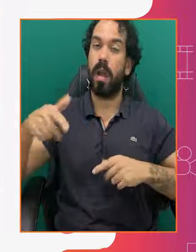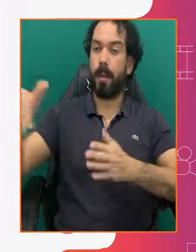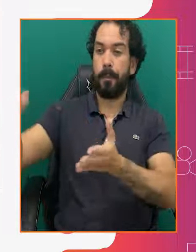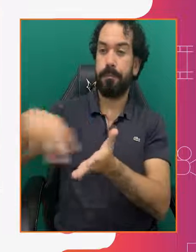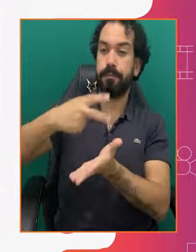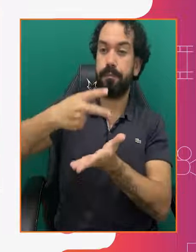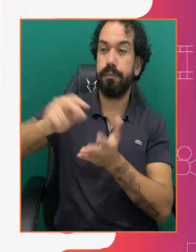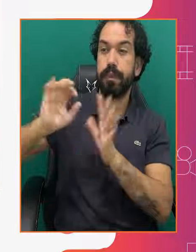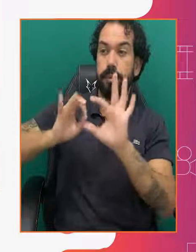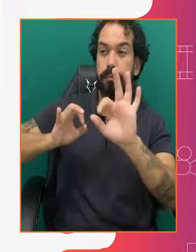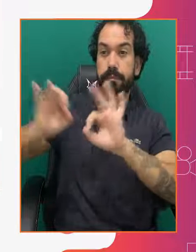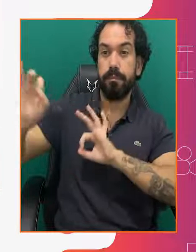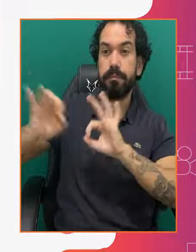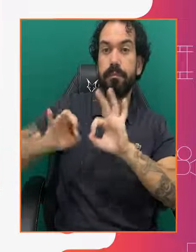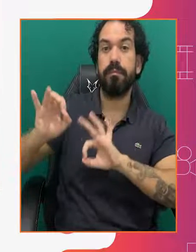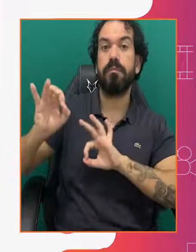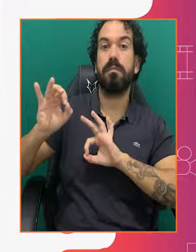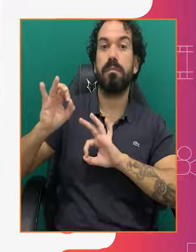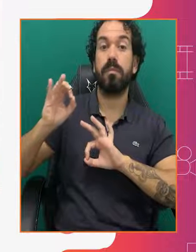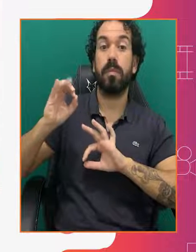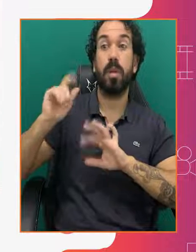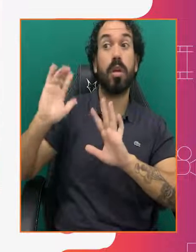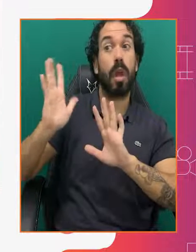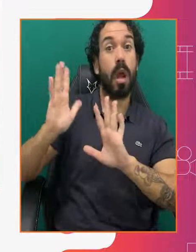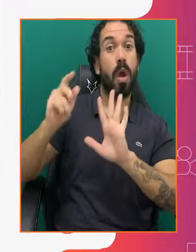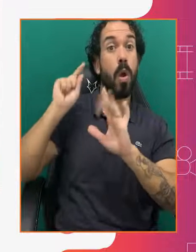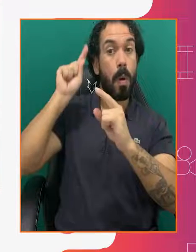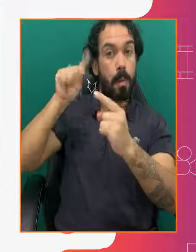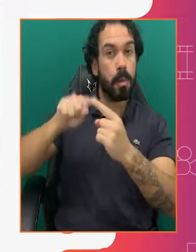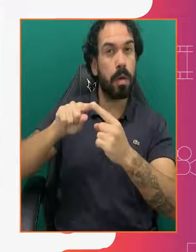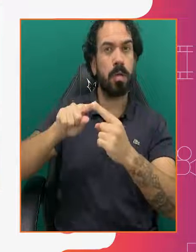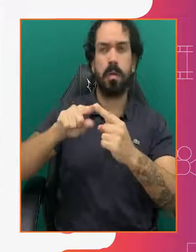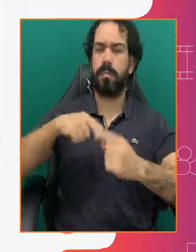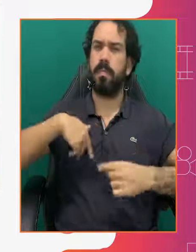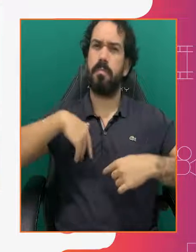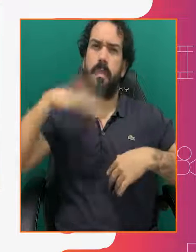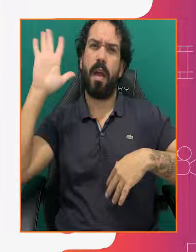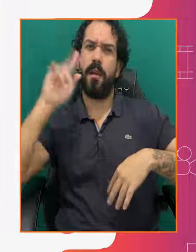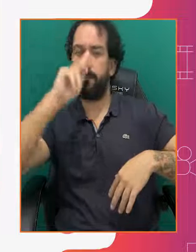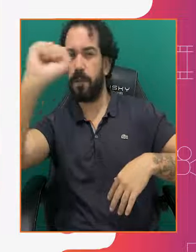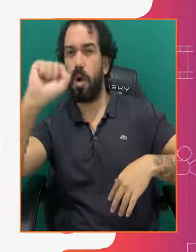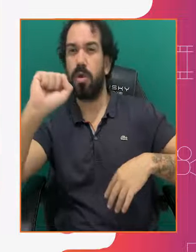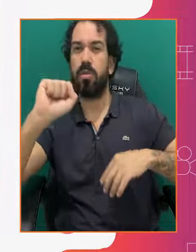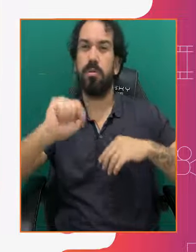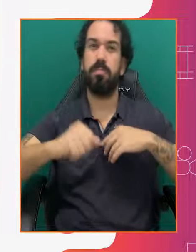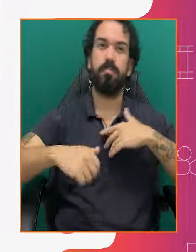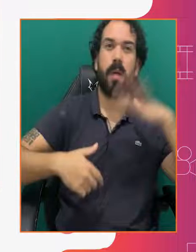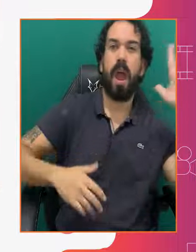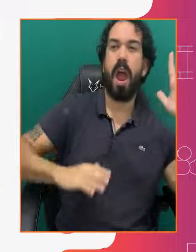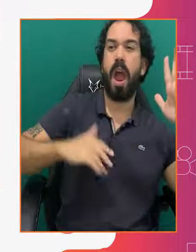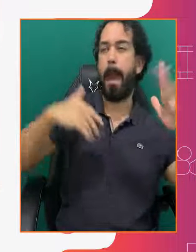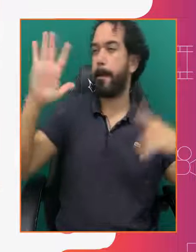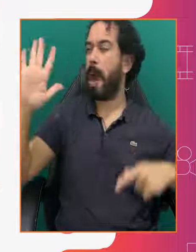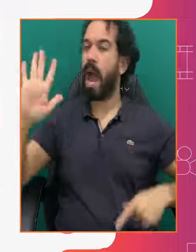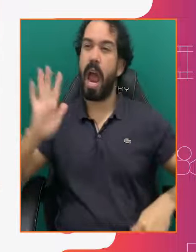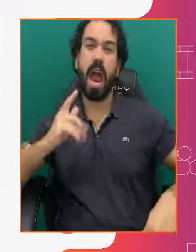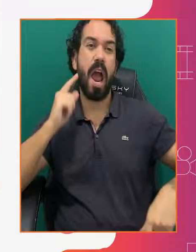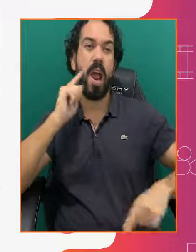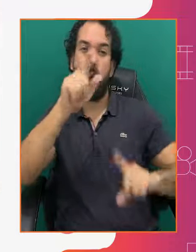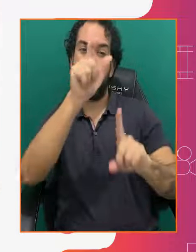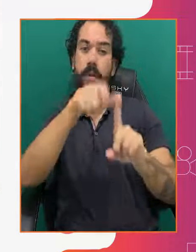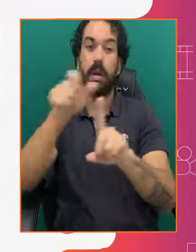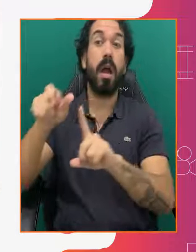seus passos foram planejados com movimentos propositalmente exagerados e excessivos, para fazer com que